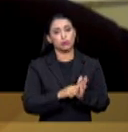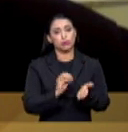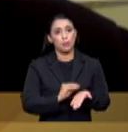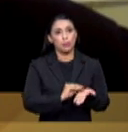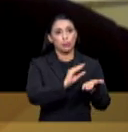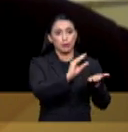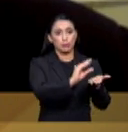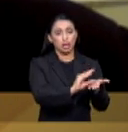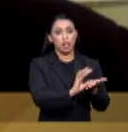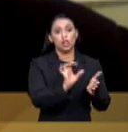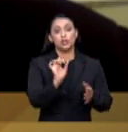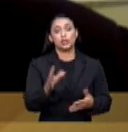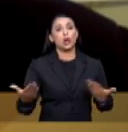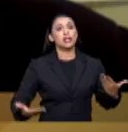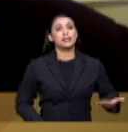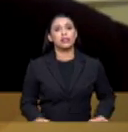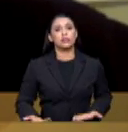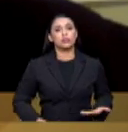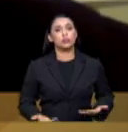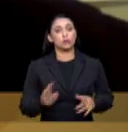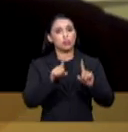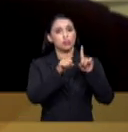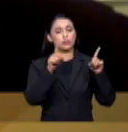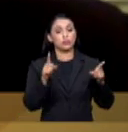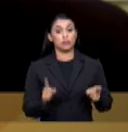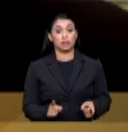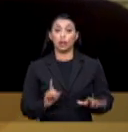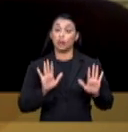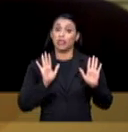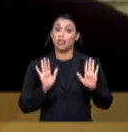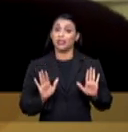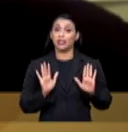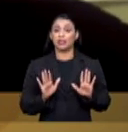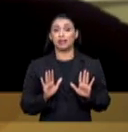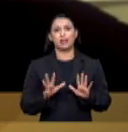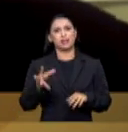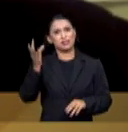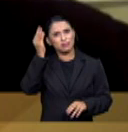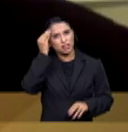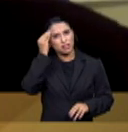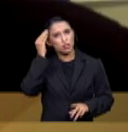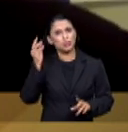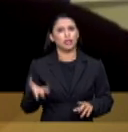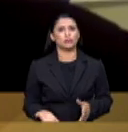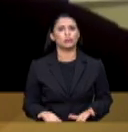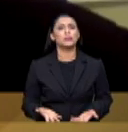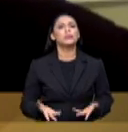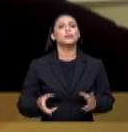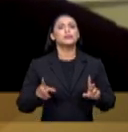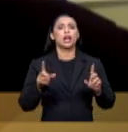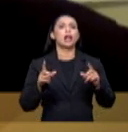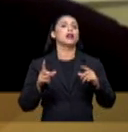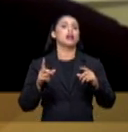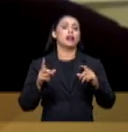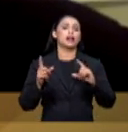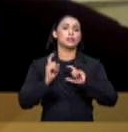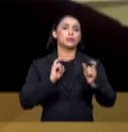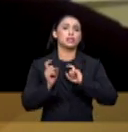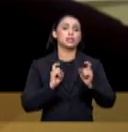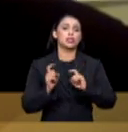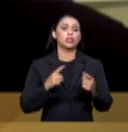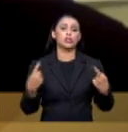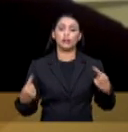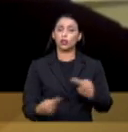pagos a servidores e empregados, e que essa interpretação administrativa reduziria o alcance da expressão